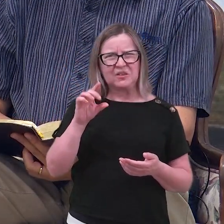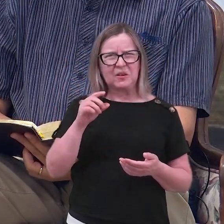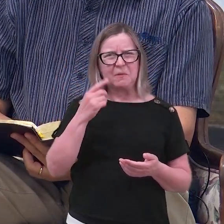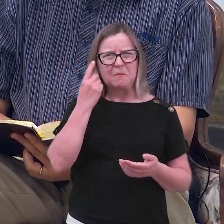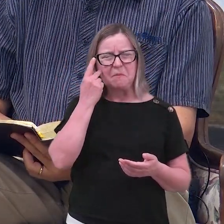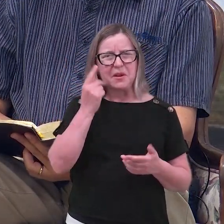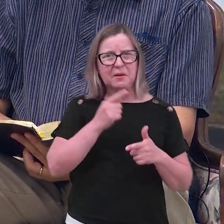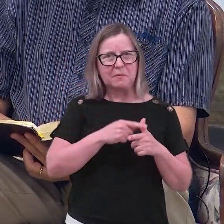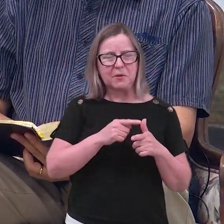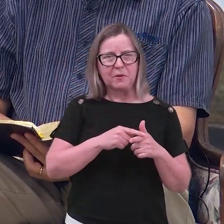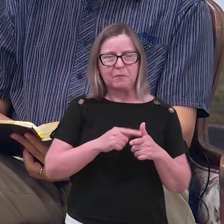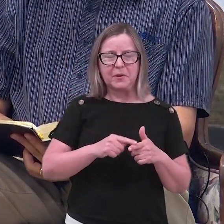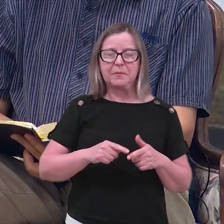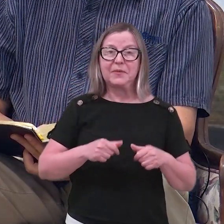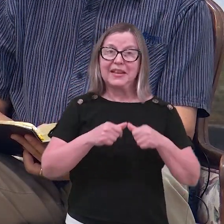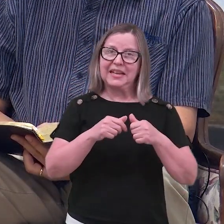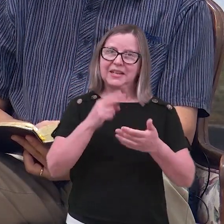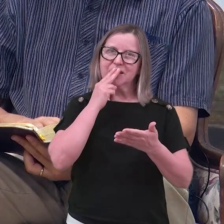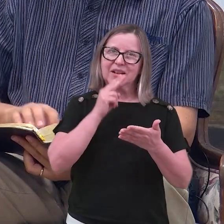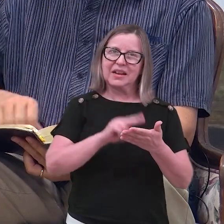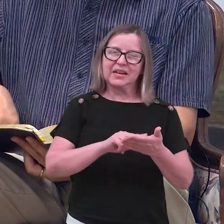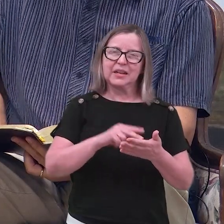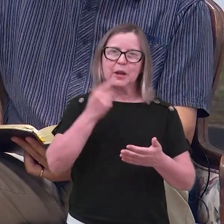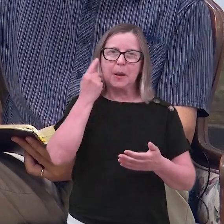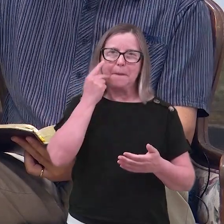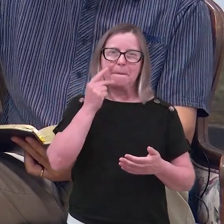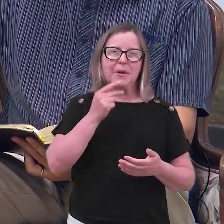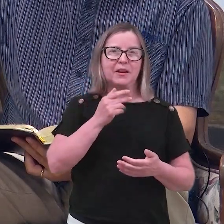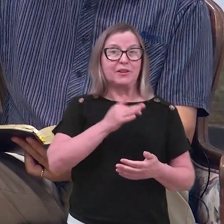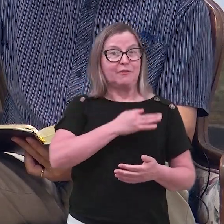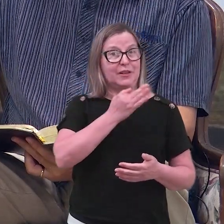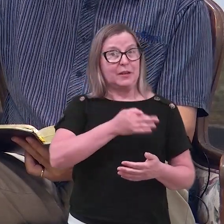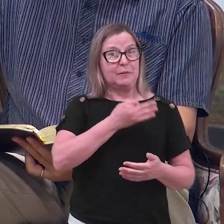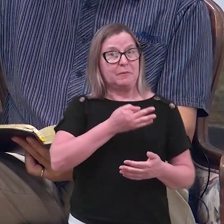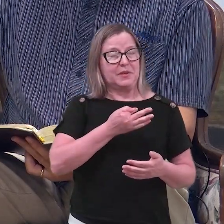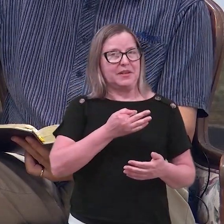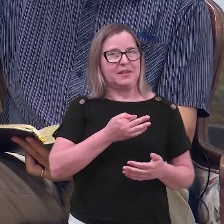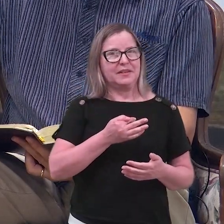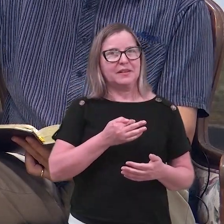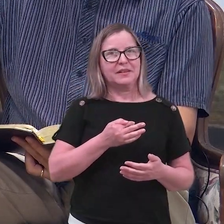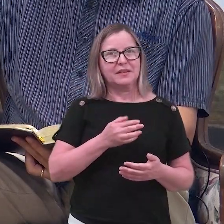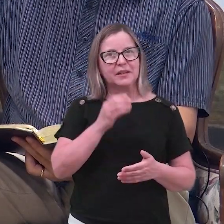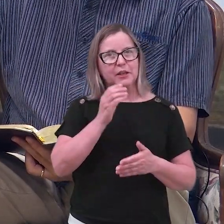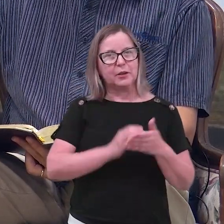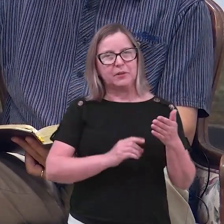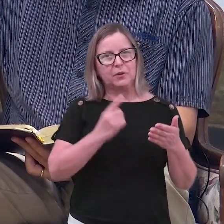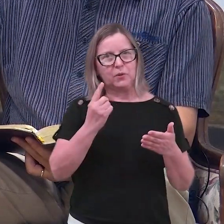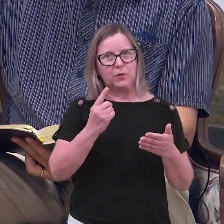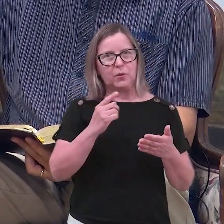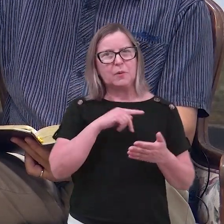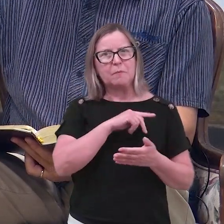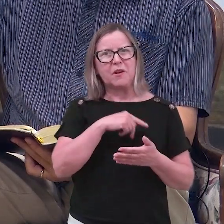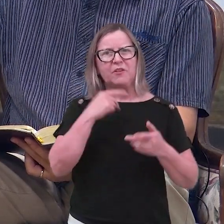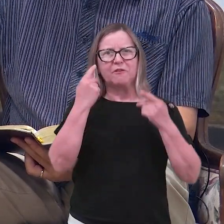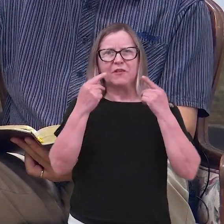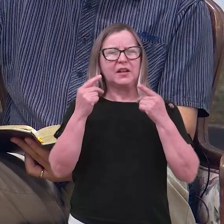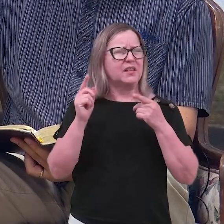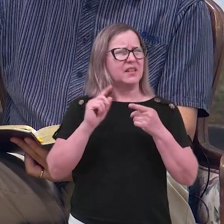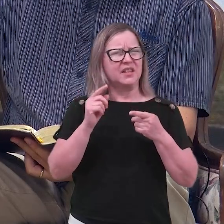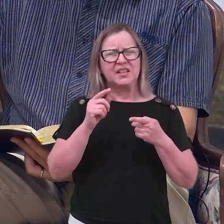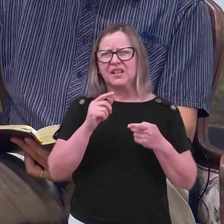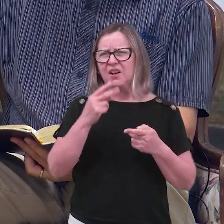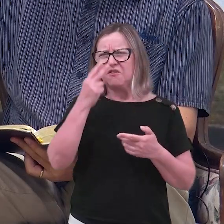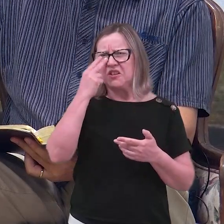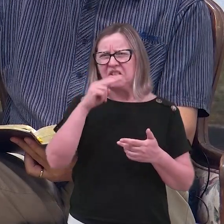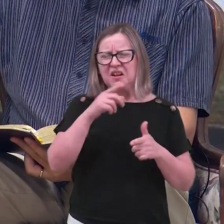carta aos Filipenses, eu acho ela interessante, com o capítulo 1, Paulo vai falar para a gente não olhar para as circunstâncias. No capítulo